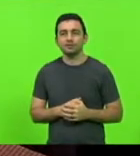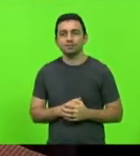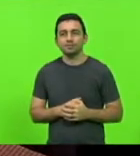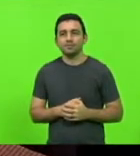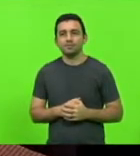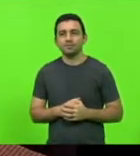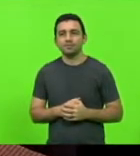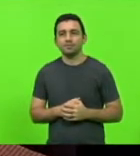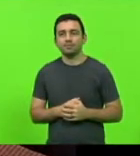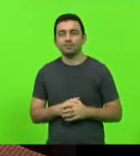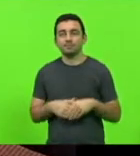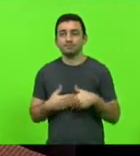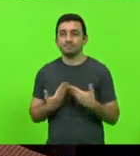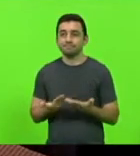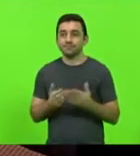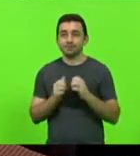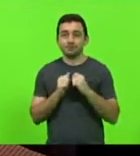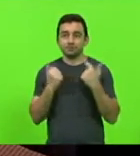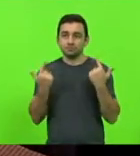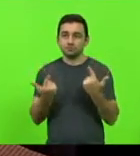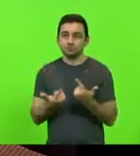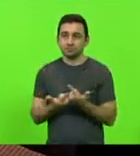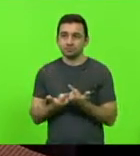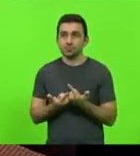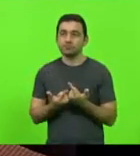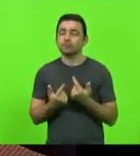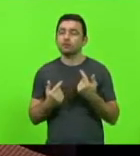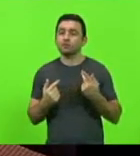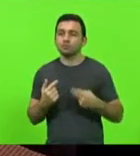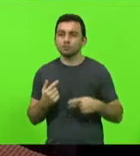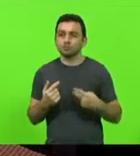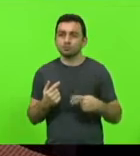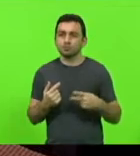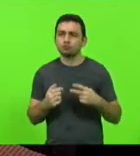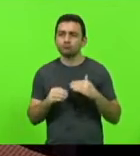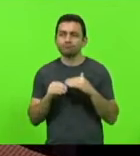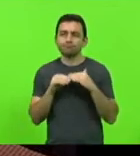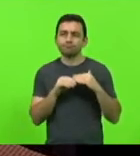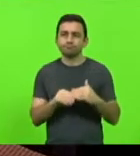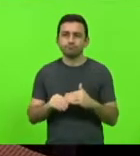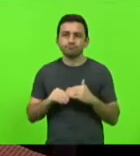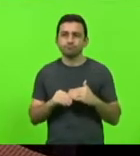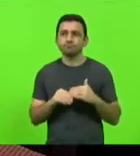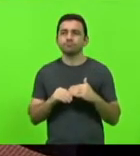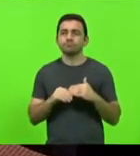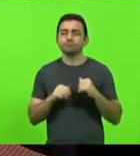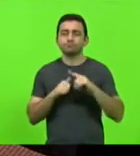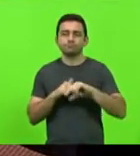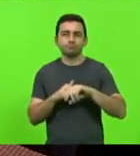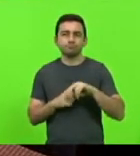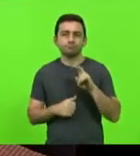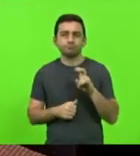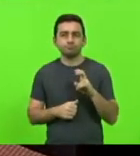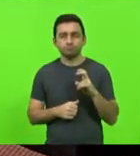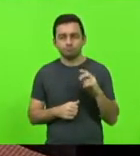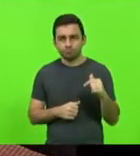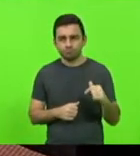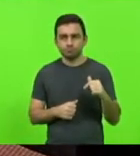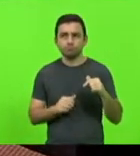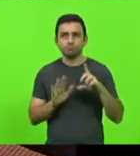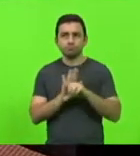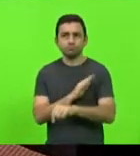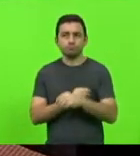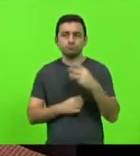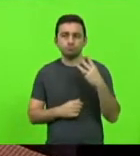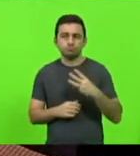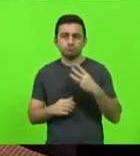A mesa da Assembleia Legislativa do Estado de Santa Catarina, em conformidade com o disposto do artigo número 57, inciso 3º